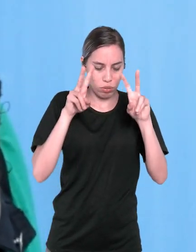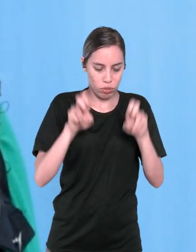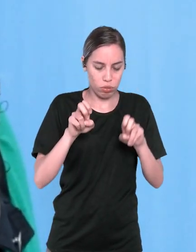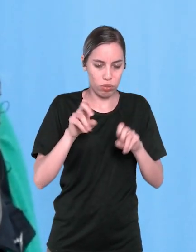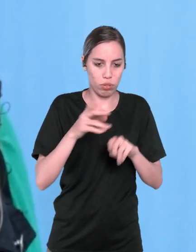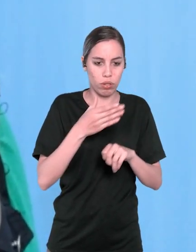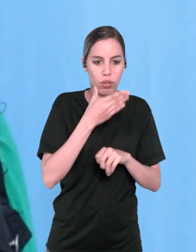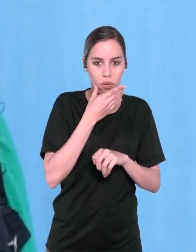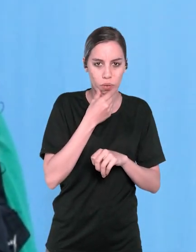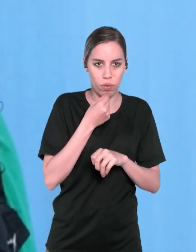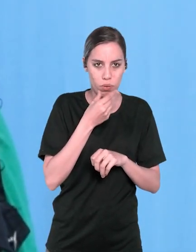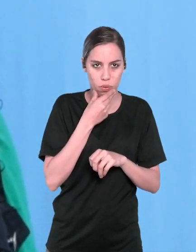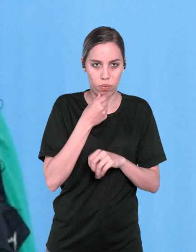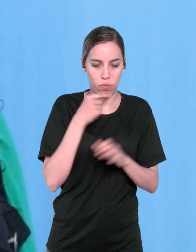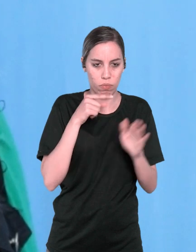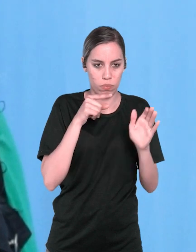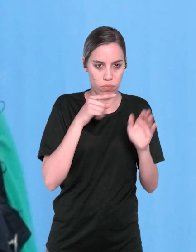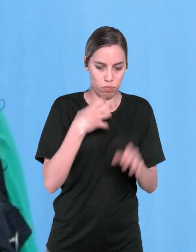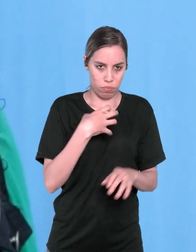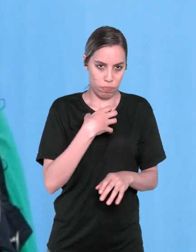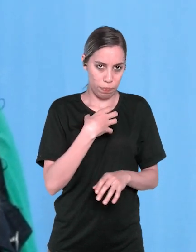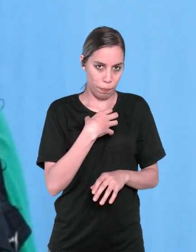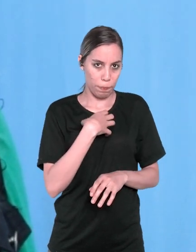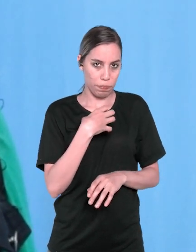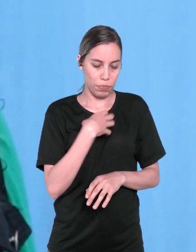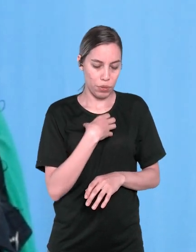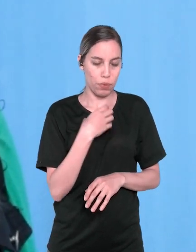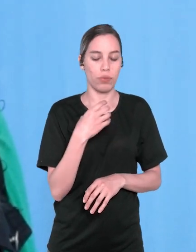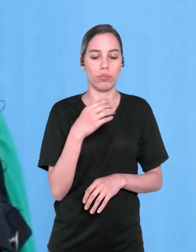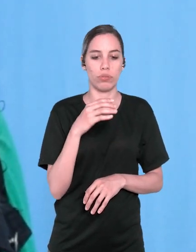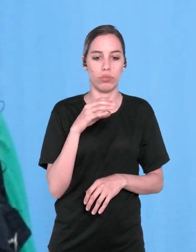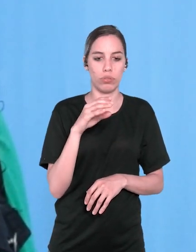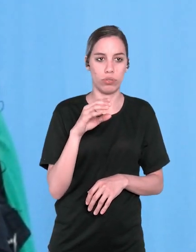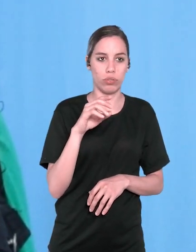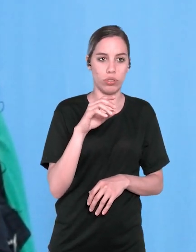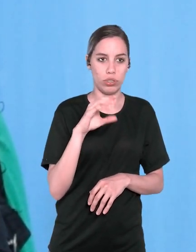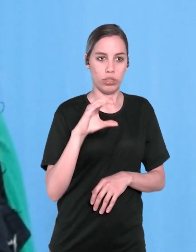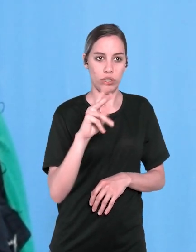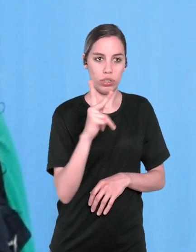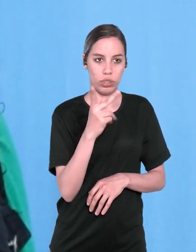né, esse animal por meio da literatura.